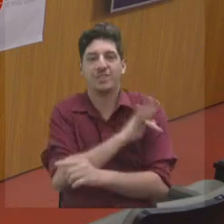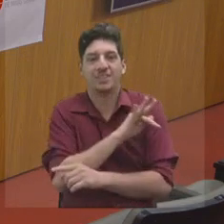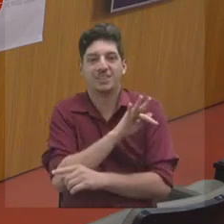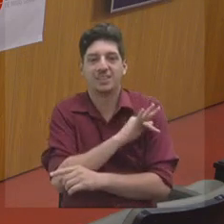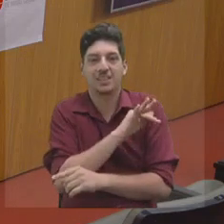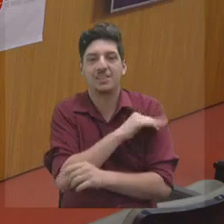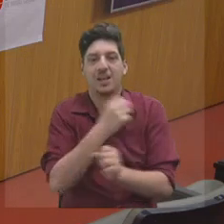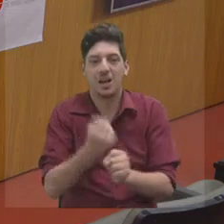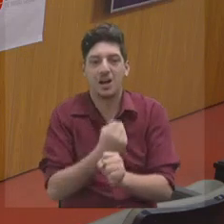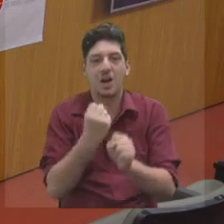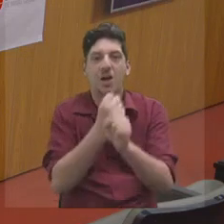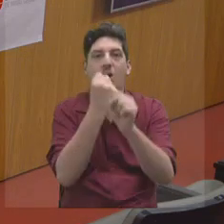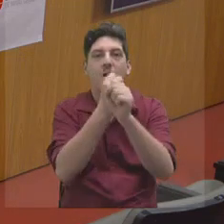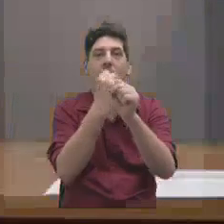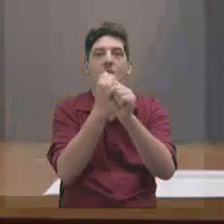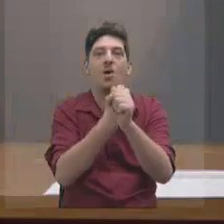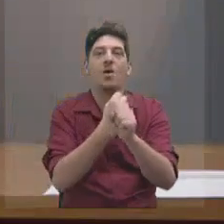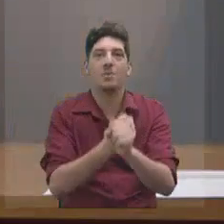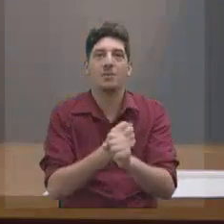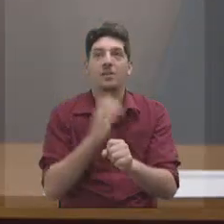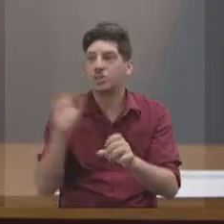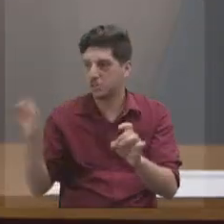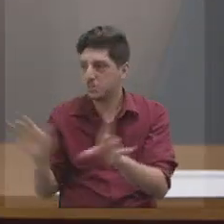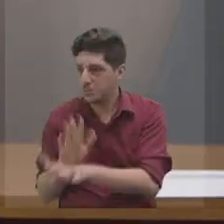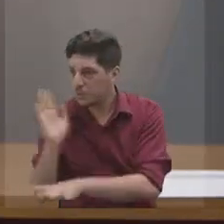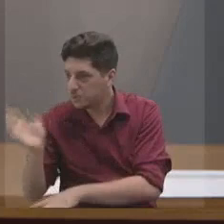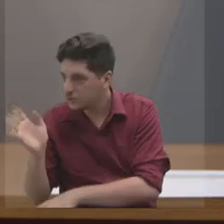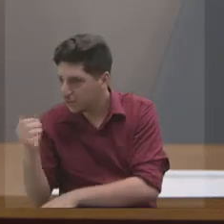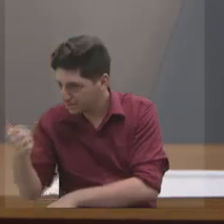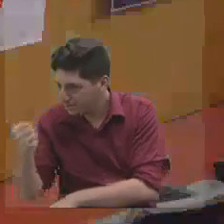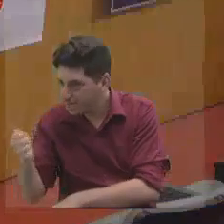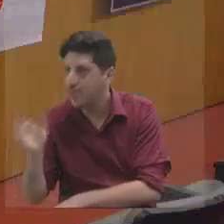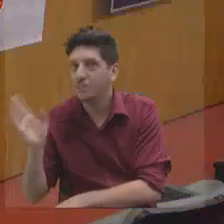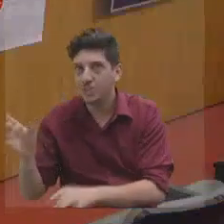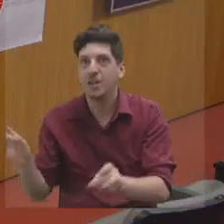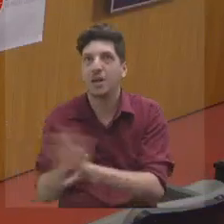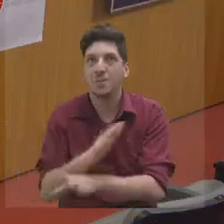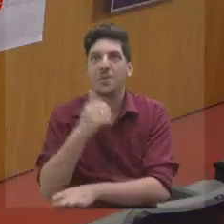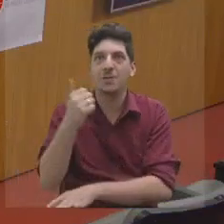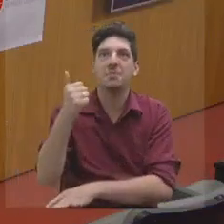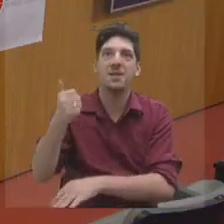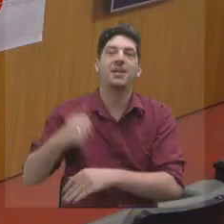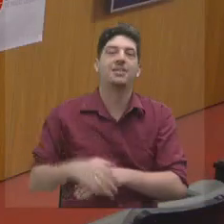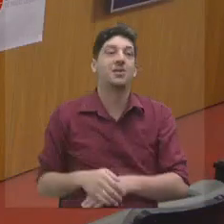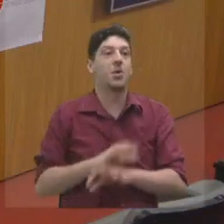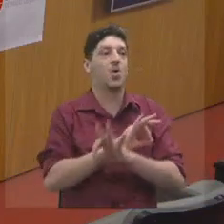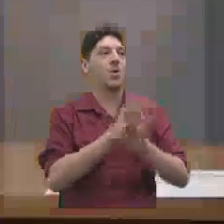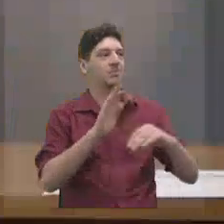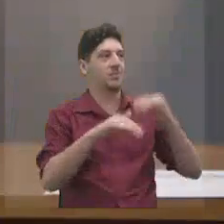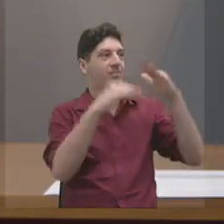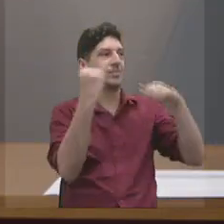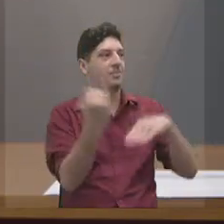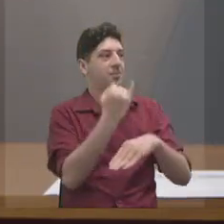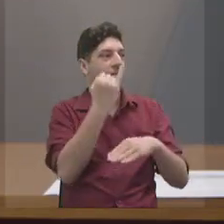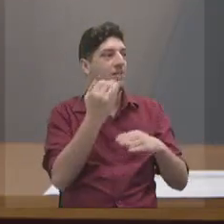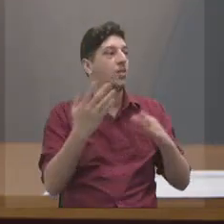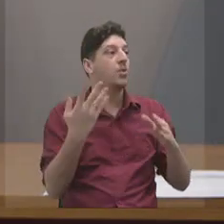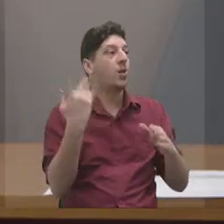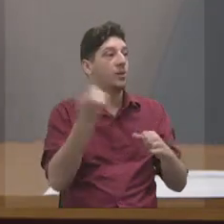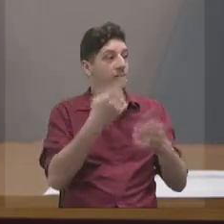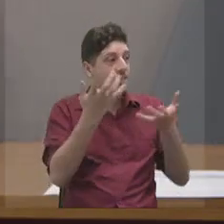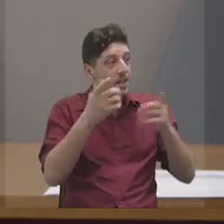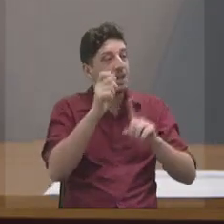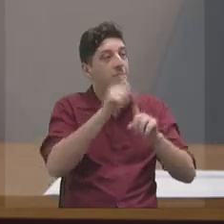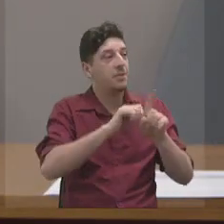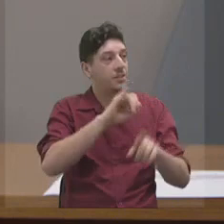obra do bueiro do Contorno né ele ficou pronto viu tá liberado avanço importante pretendemos agora no mês de julho fazer a realização